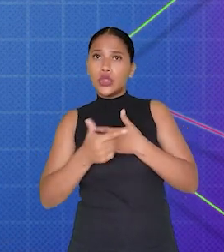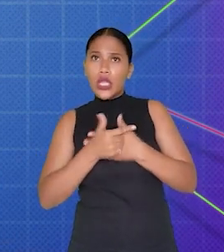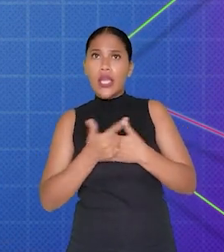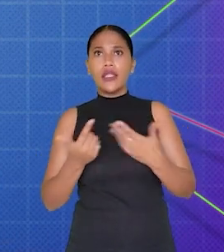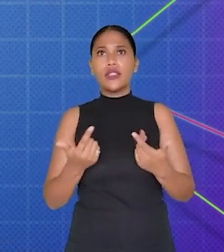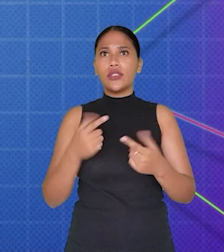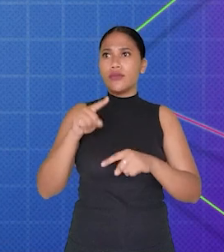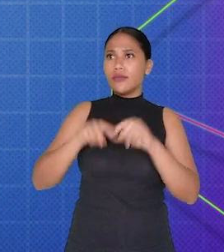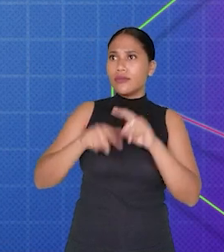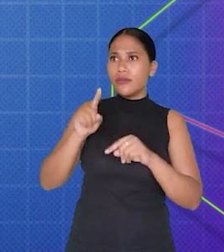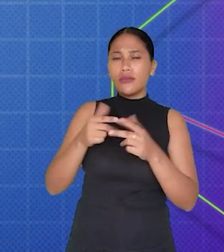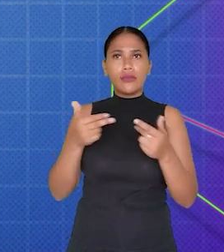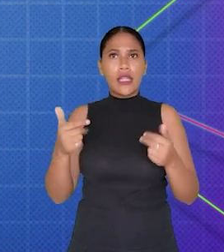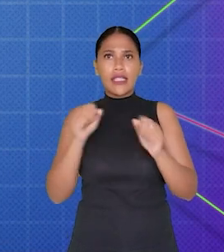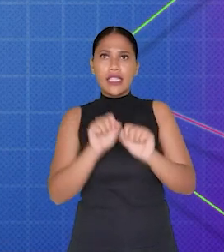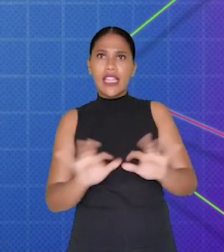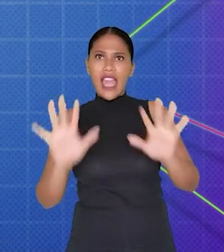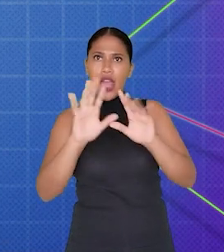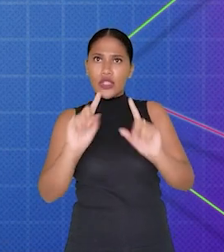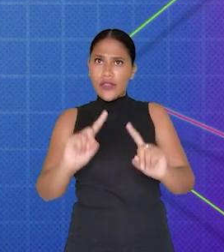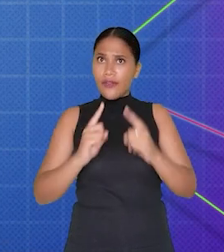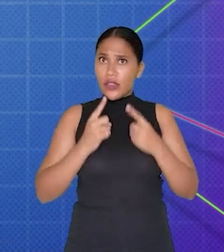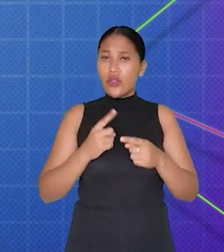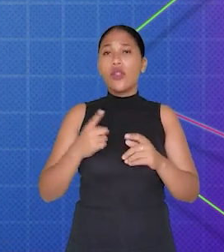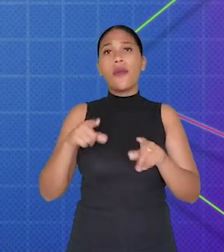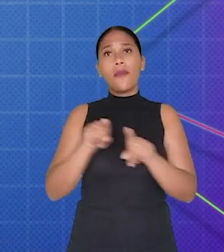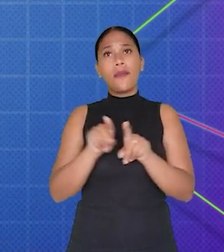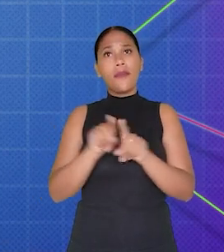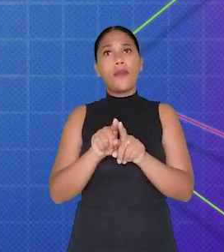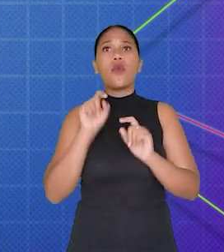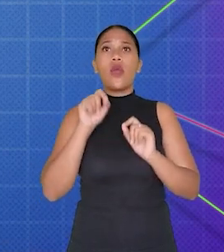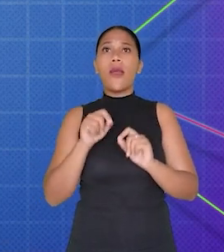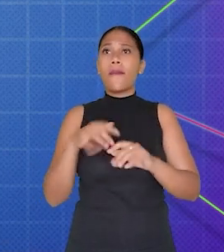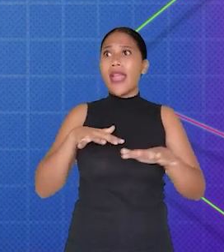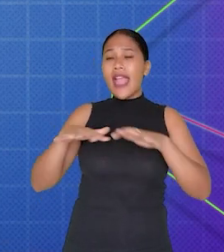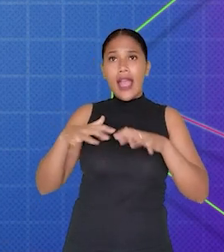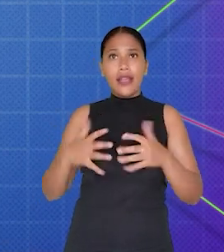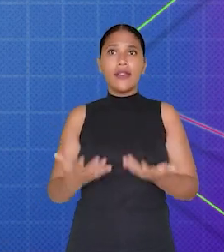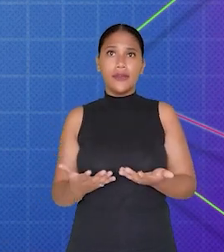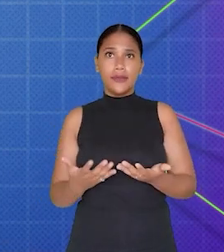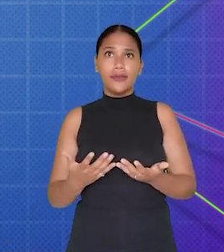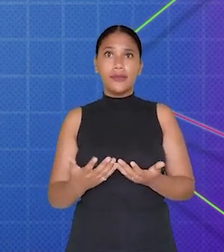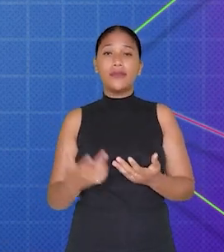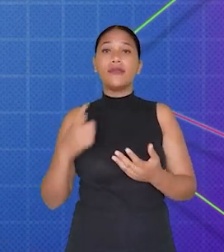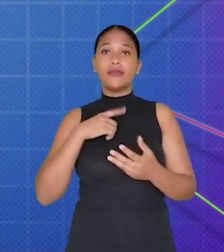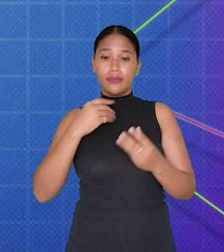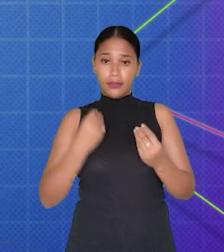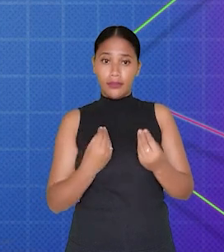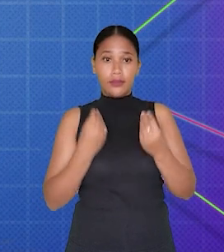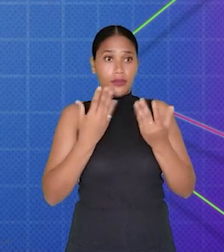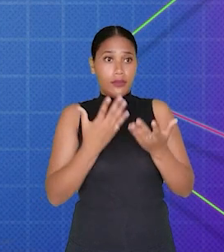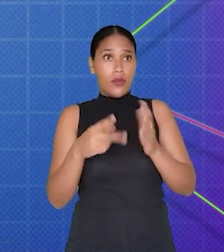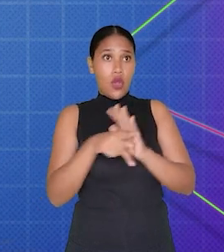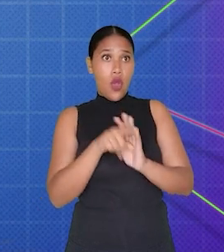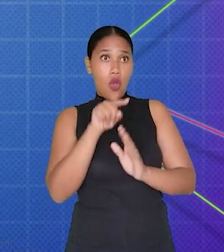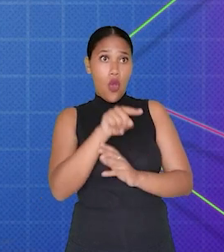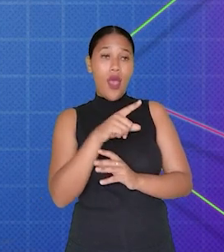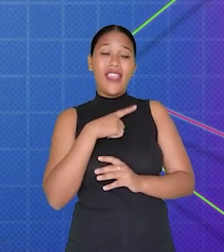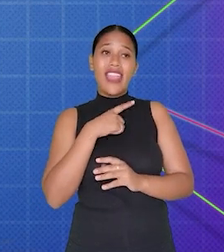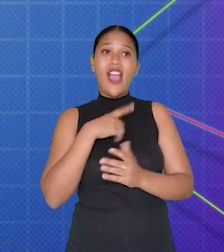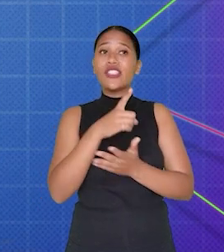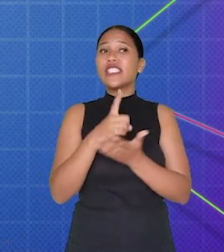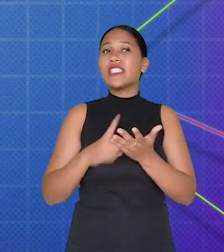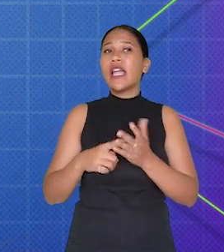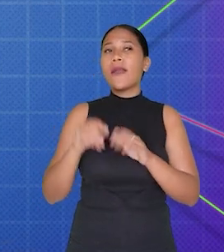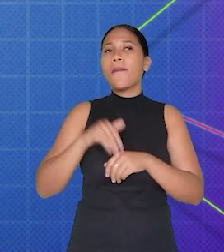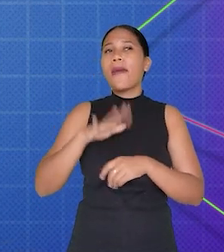como personagens, itens, habilidades, cenários, desafios, recompensas e até mesmo mecânicas. Ao identificar os elementos do jogo, o design